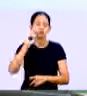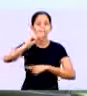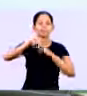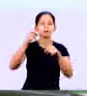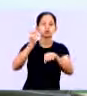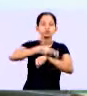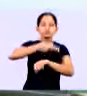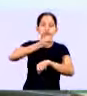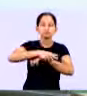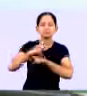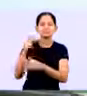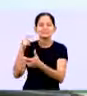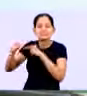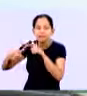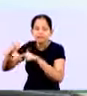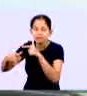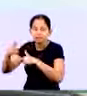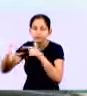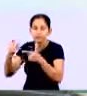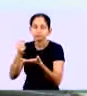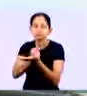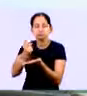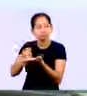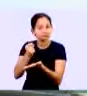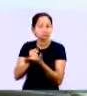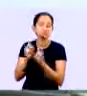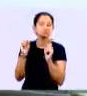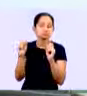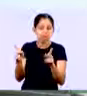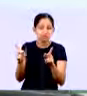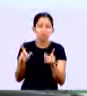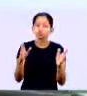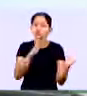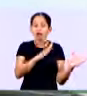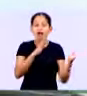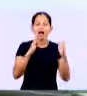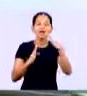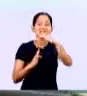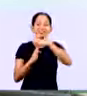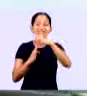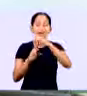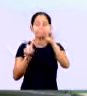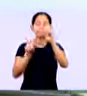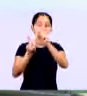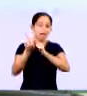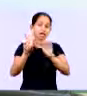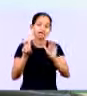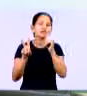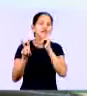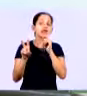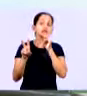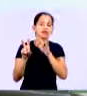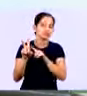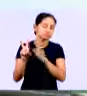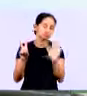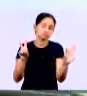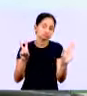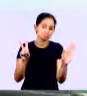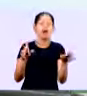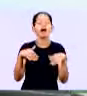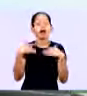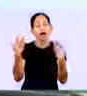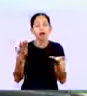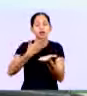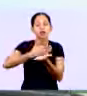aquele período, para fazer aquele atendimento, ou mesmo lojas, né? Só durante aquele período. Passado esse período, as pessoas